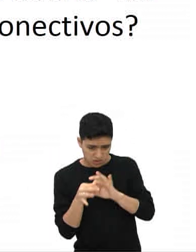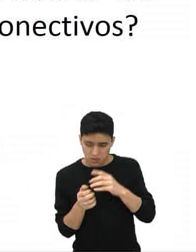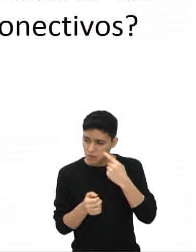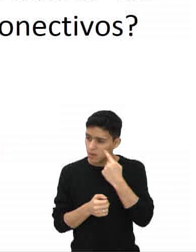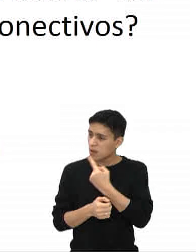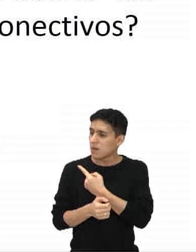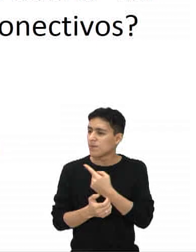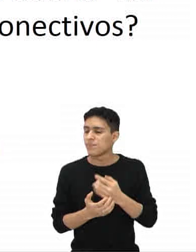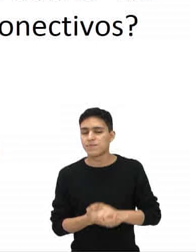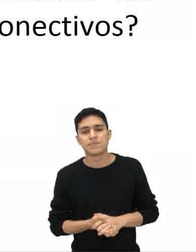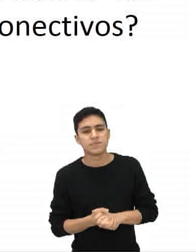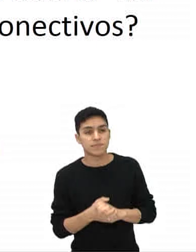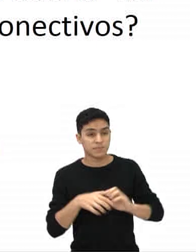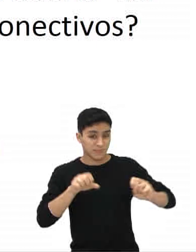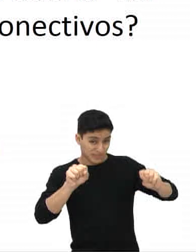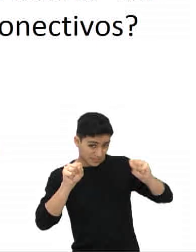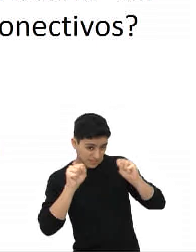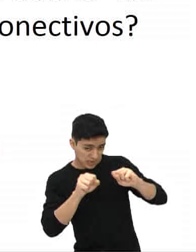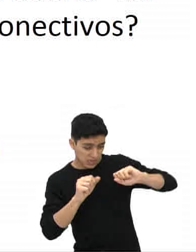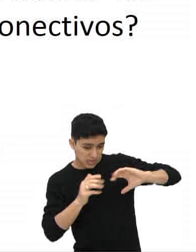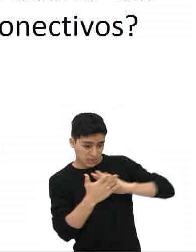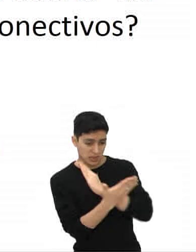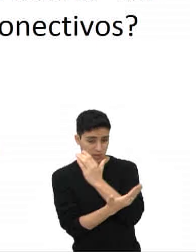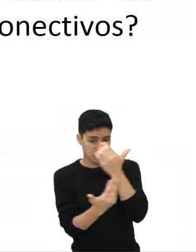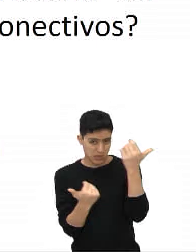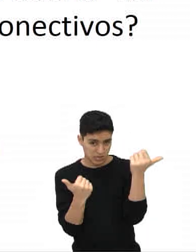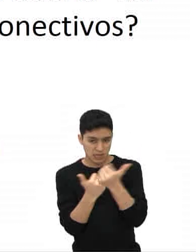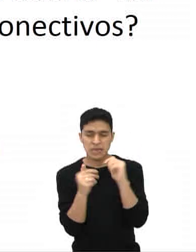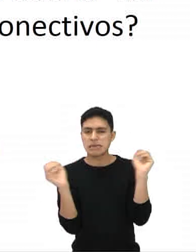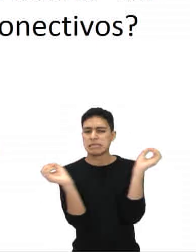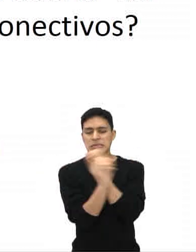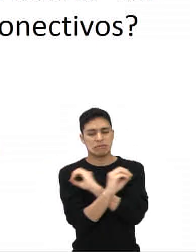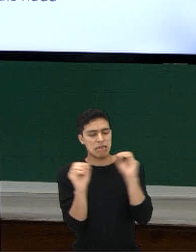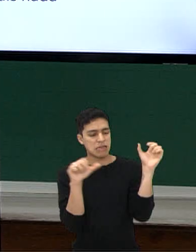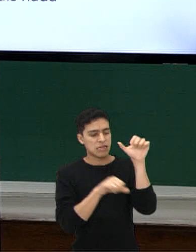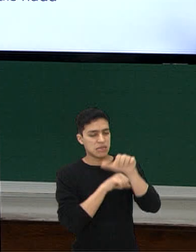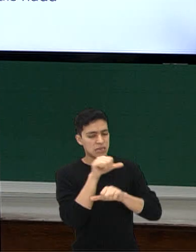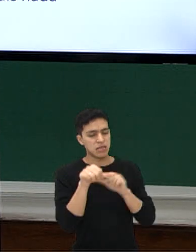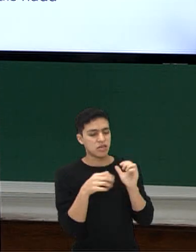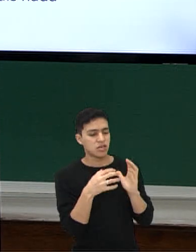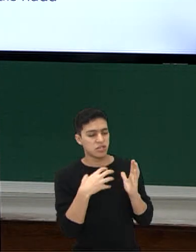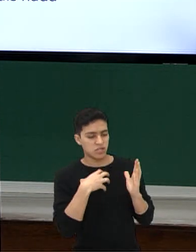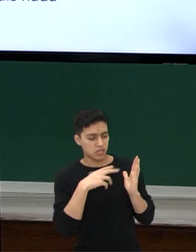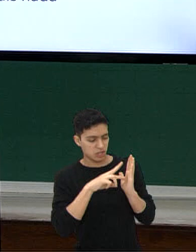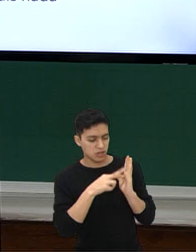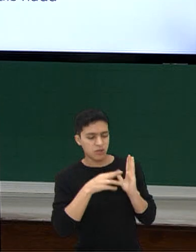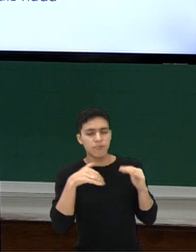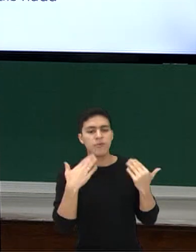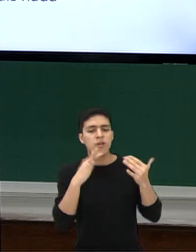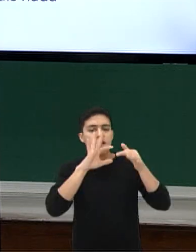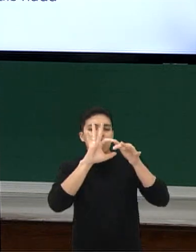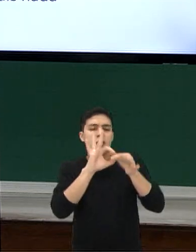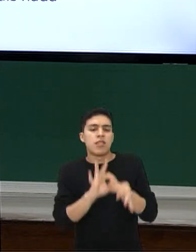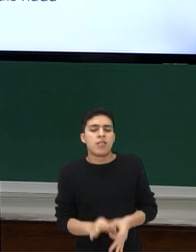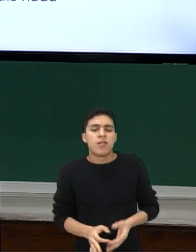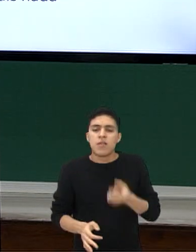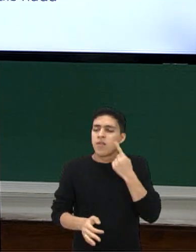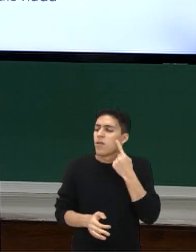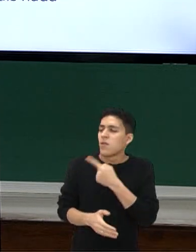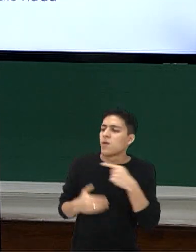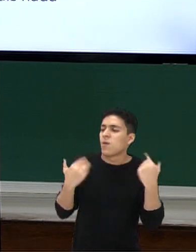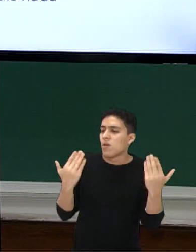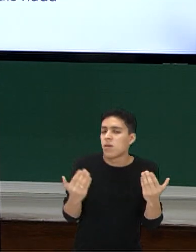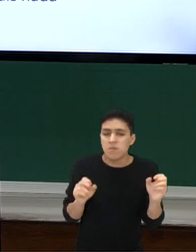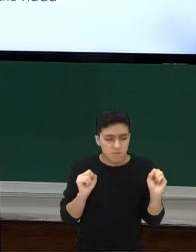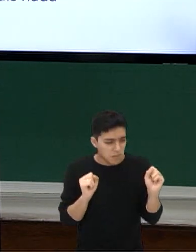destaque poderia ser substituído sem alteração de sentido por quais conectivos aqui? Então, pode ser